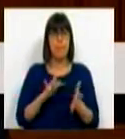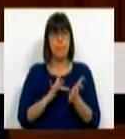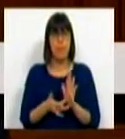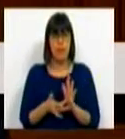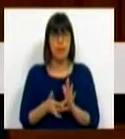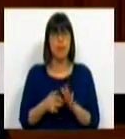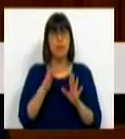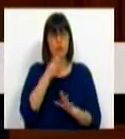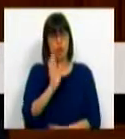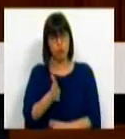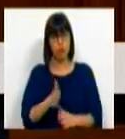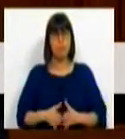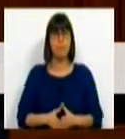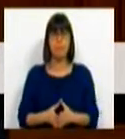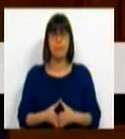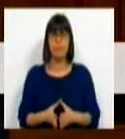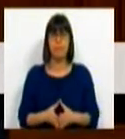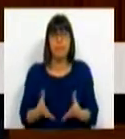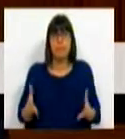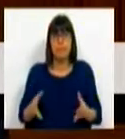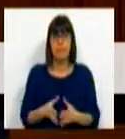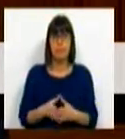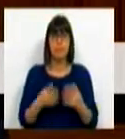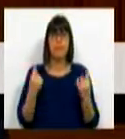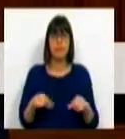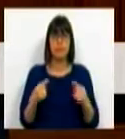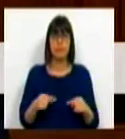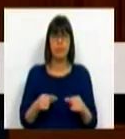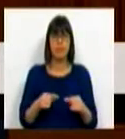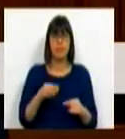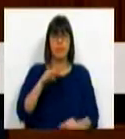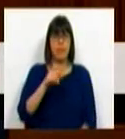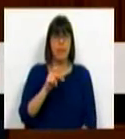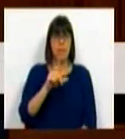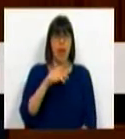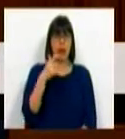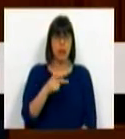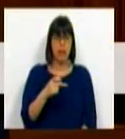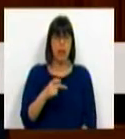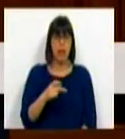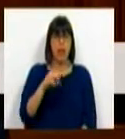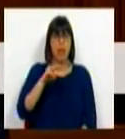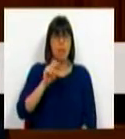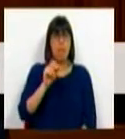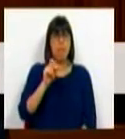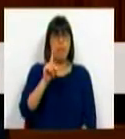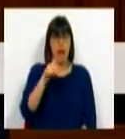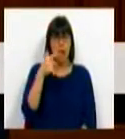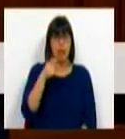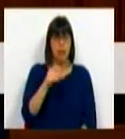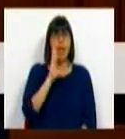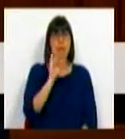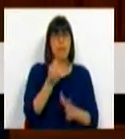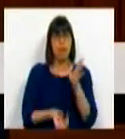que já referimos. Portanto, havia Malta e Malta, portanto, foi um